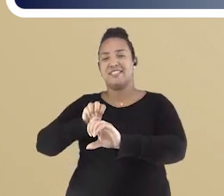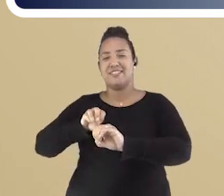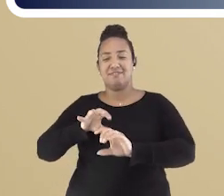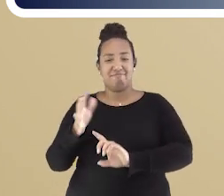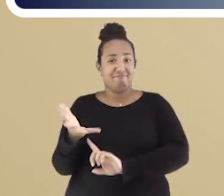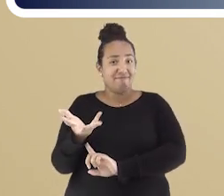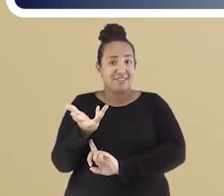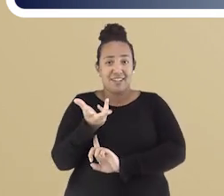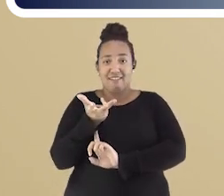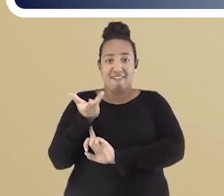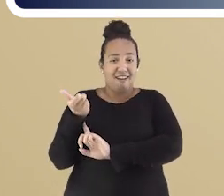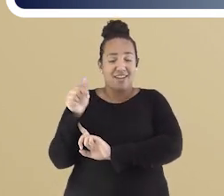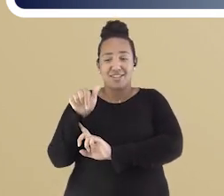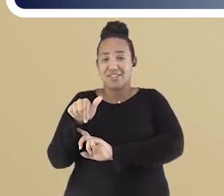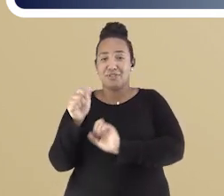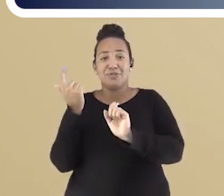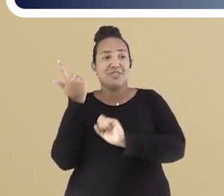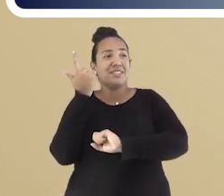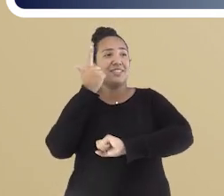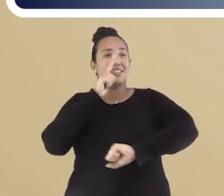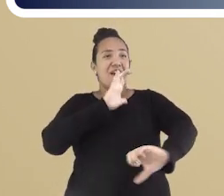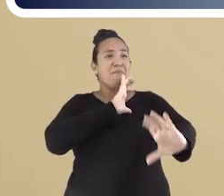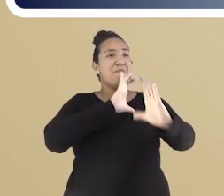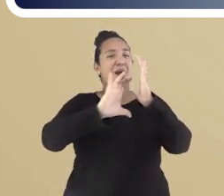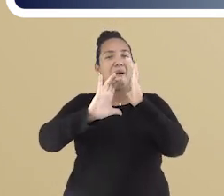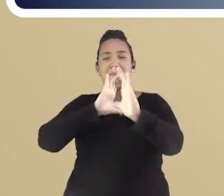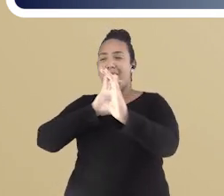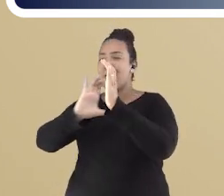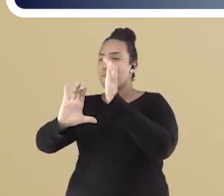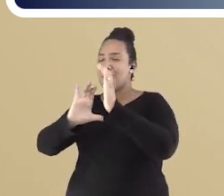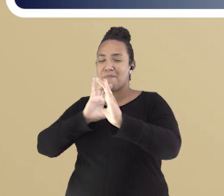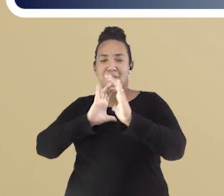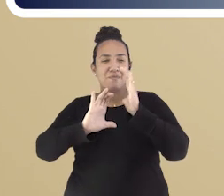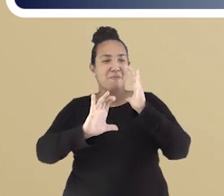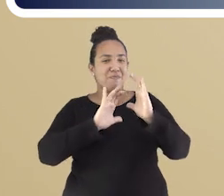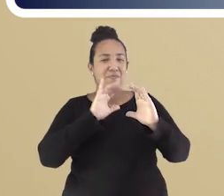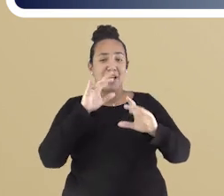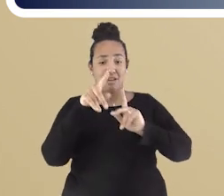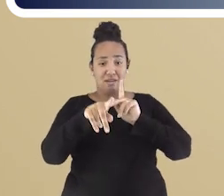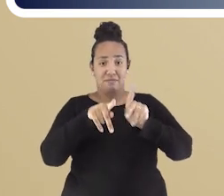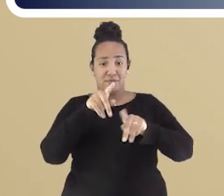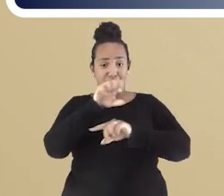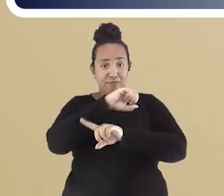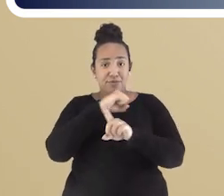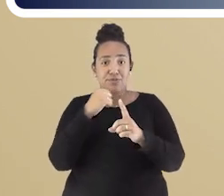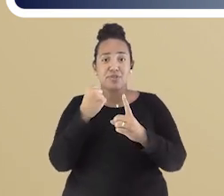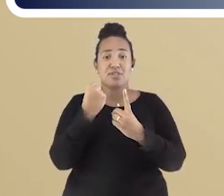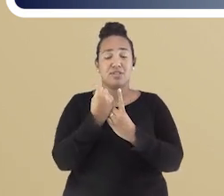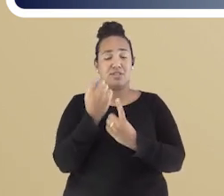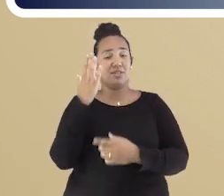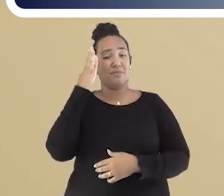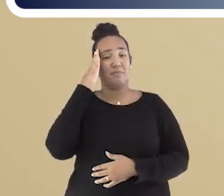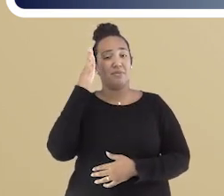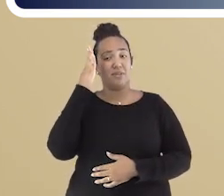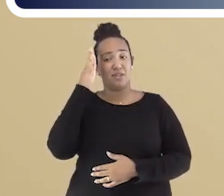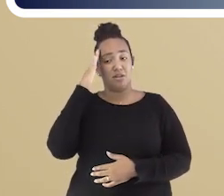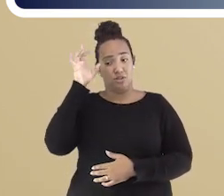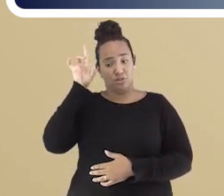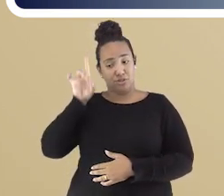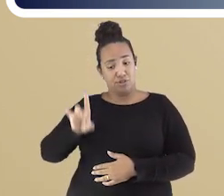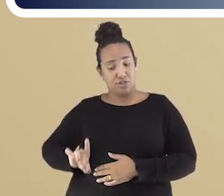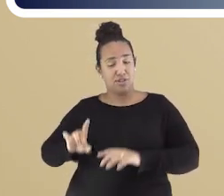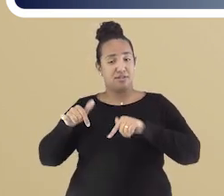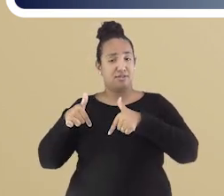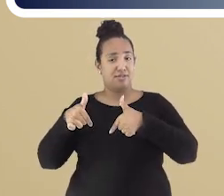arte tinha um alcance muito maior que qualquer outra forma de comunicação e podia conscientizar a sociedade de seus direitos,